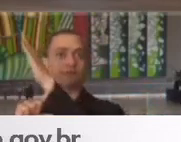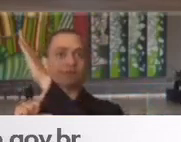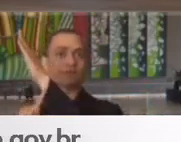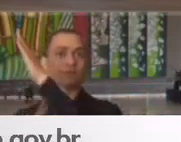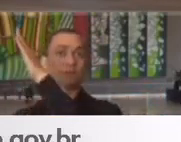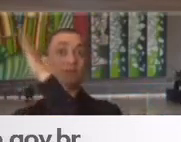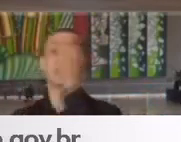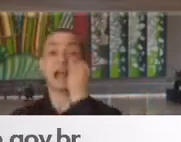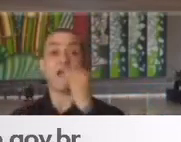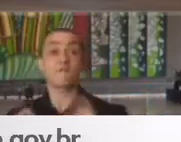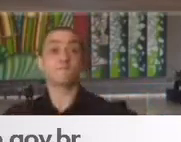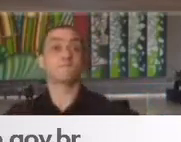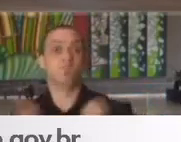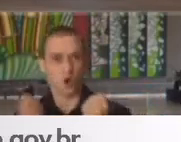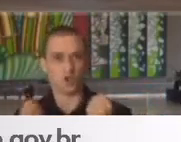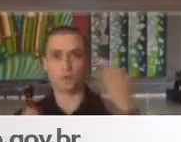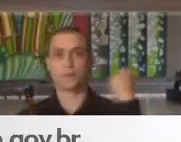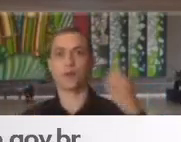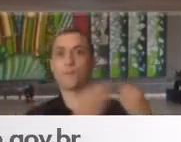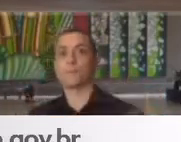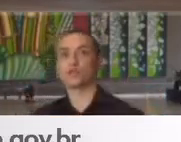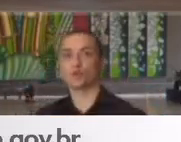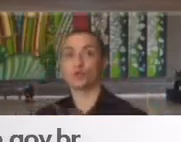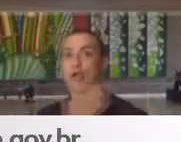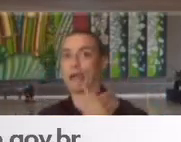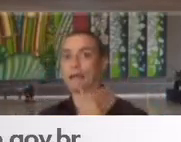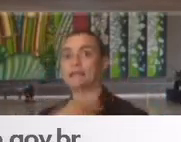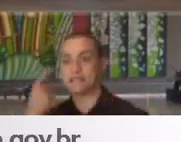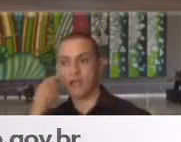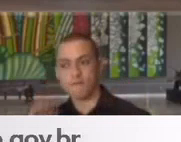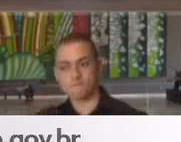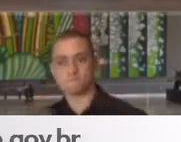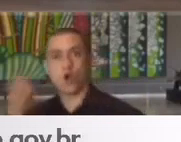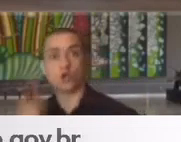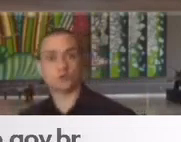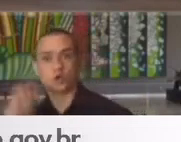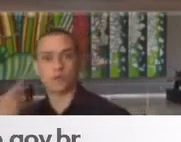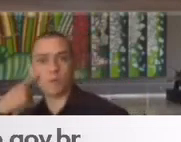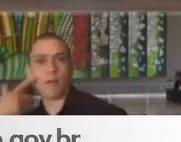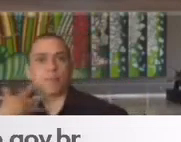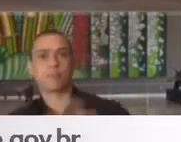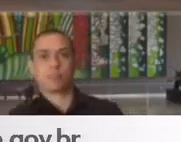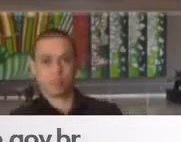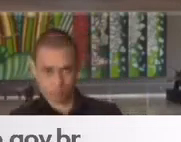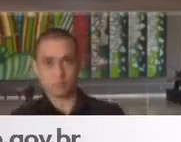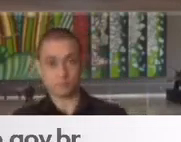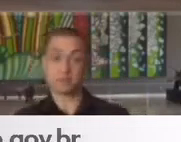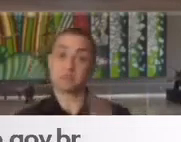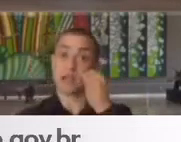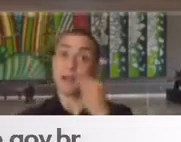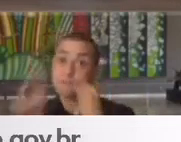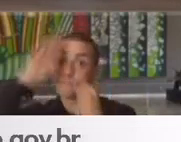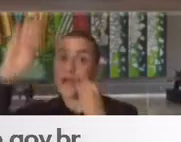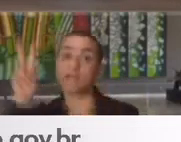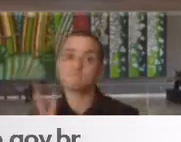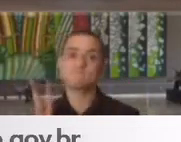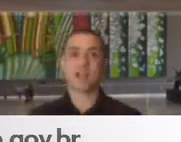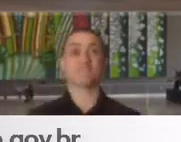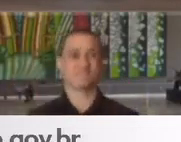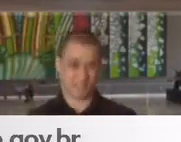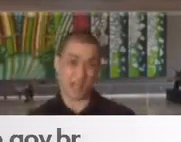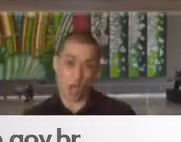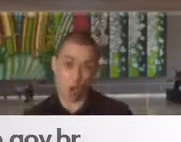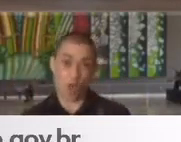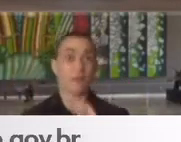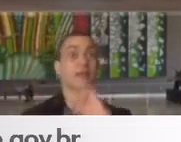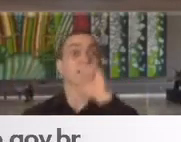possa compensar este período maior de queda em que nós temos que, com prioridade, preservar a vida. Mas depois